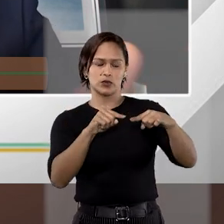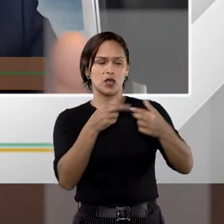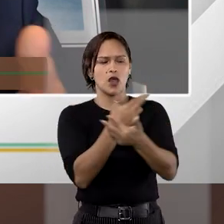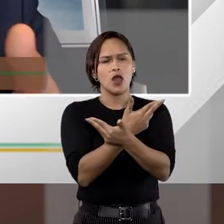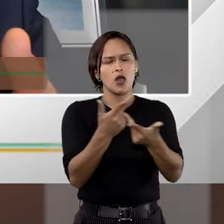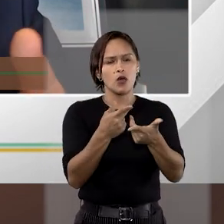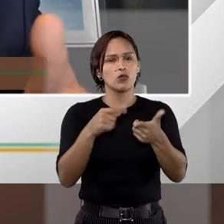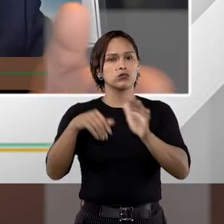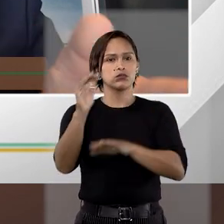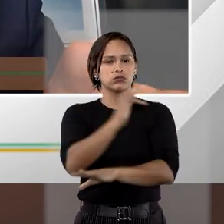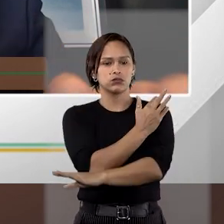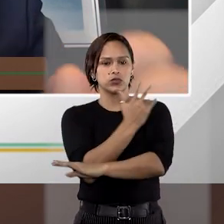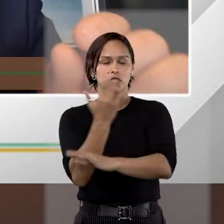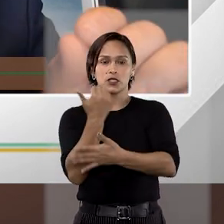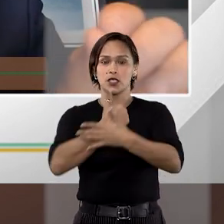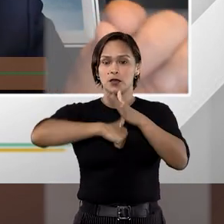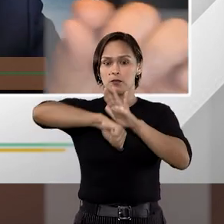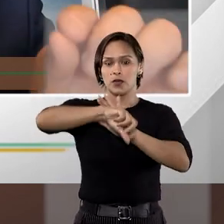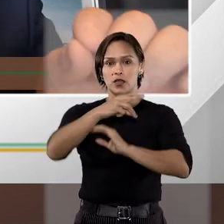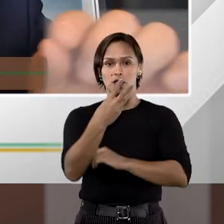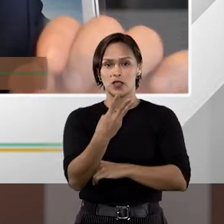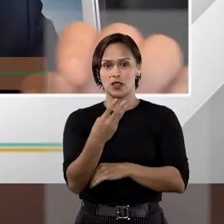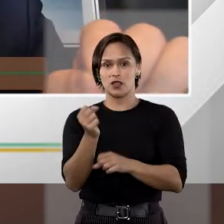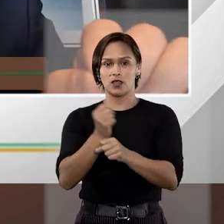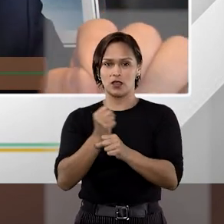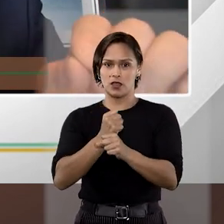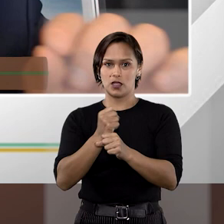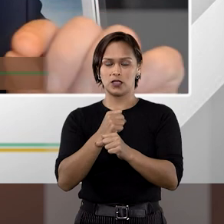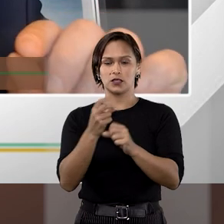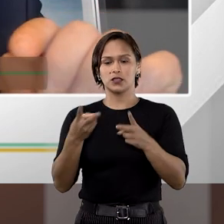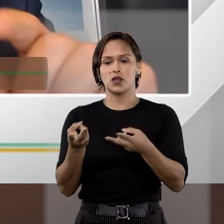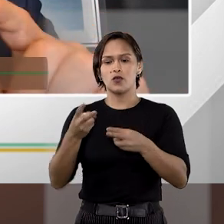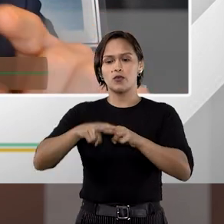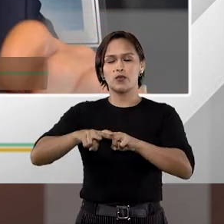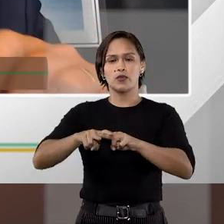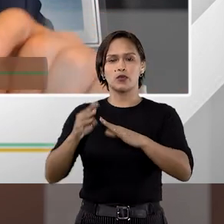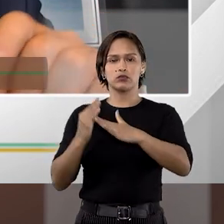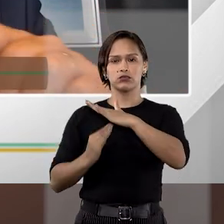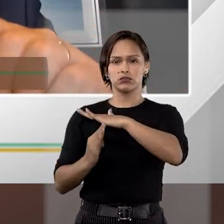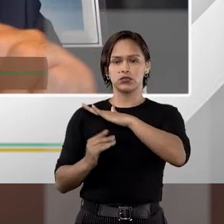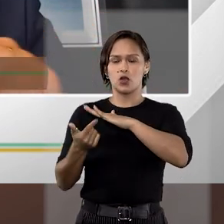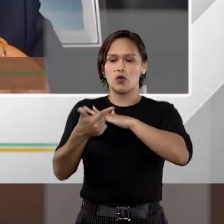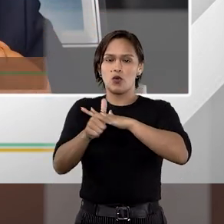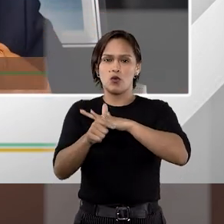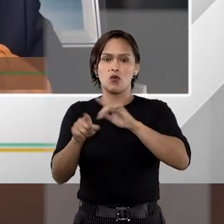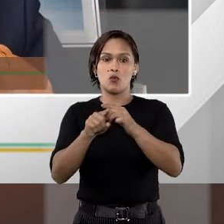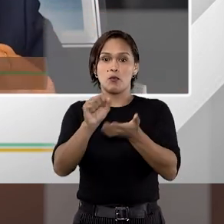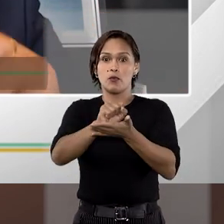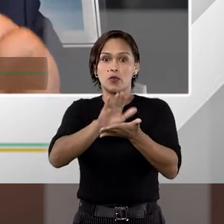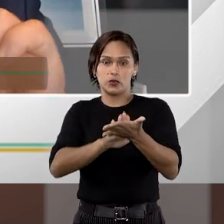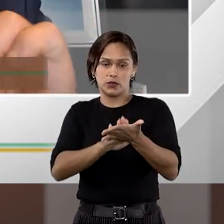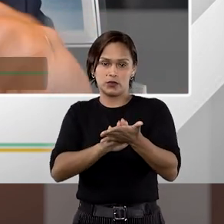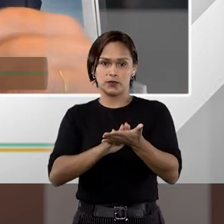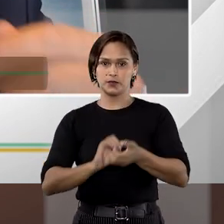alguns crimes tem pena de três anos de reclusão ou